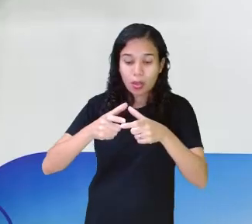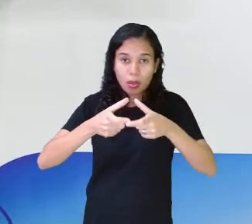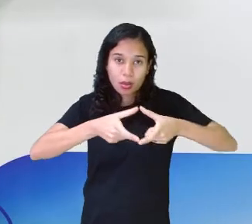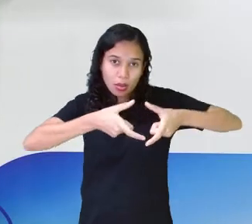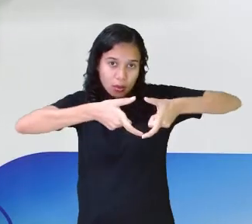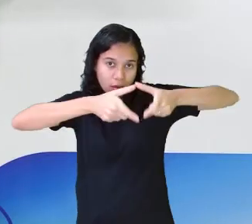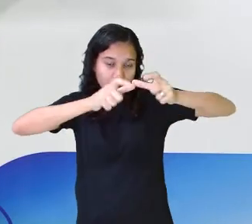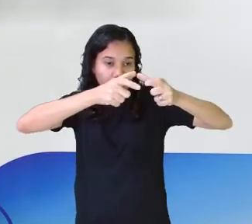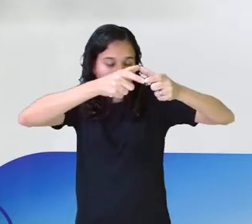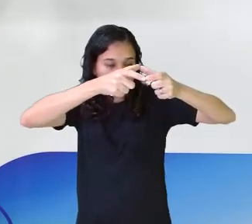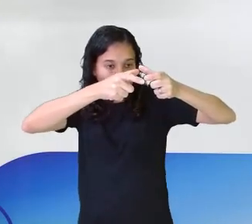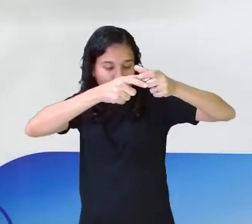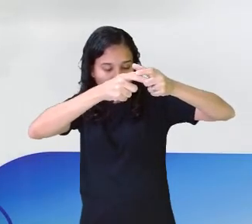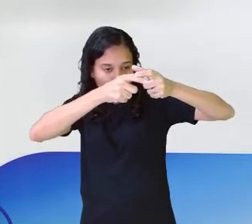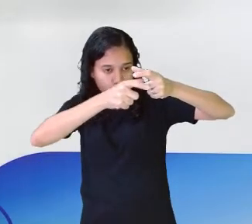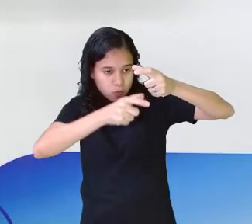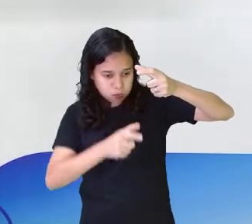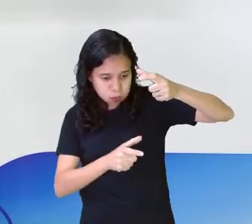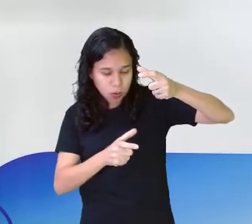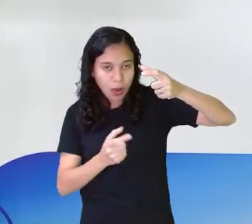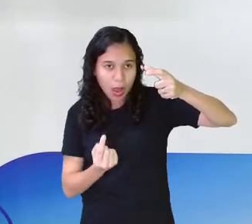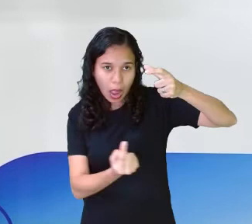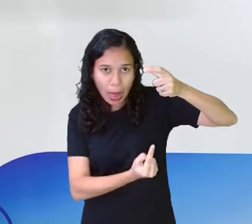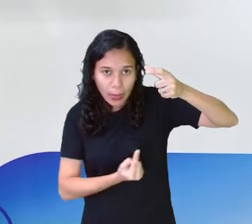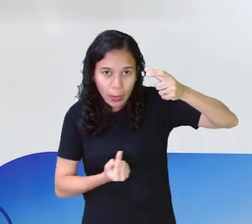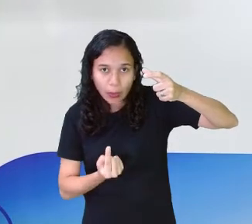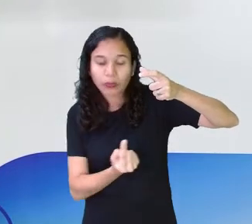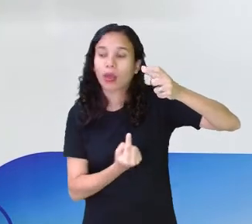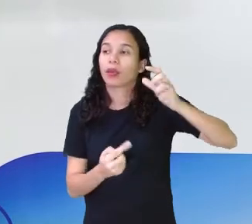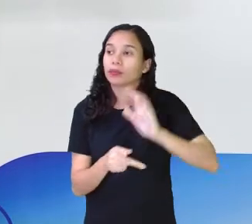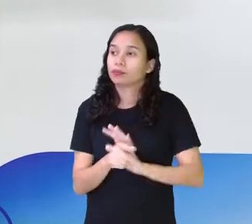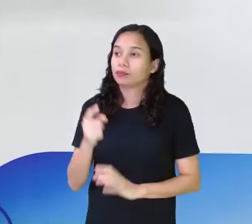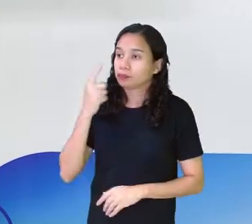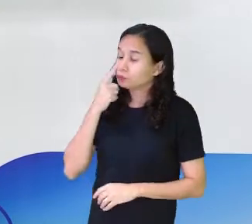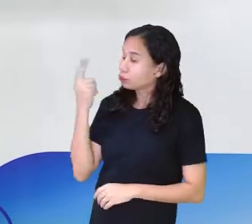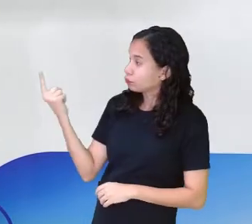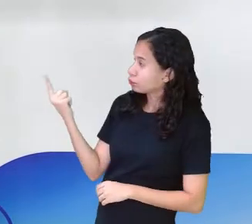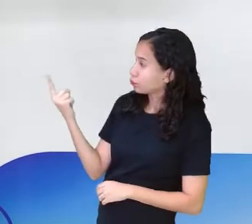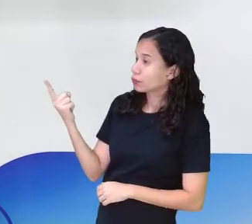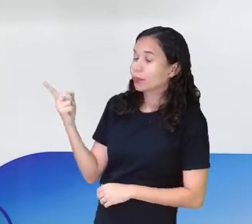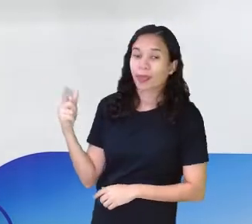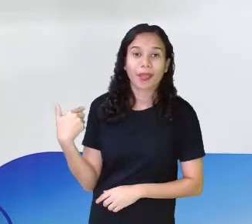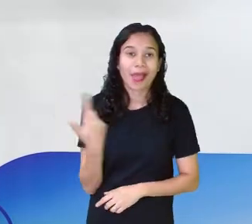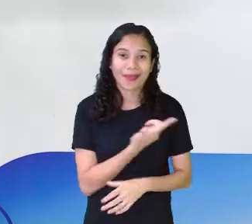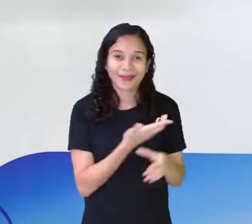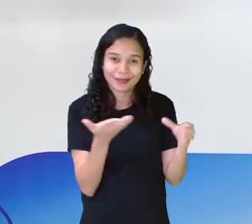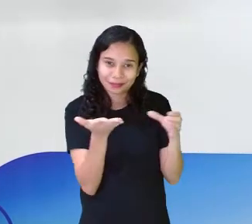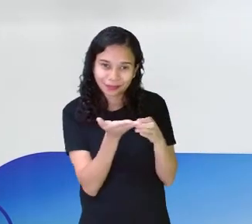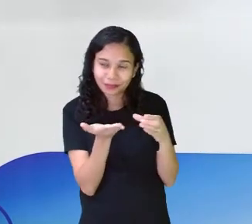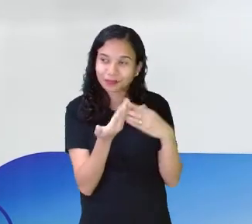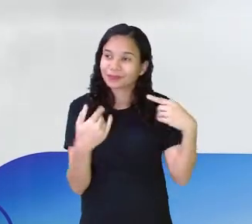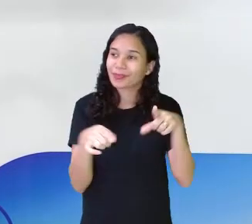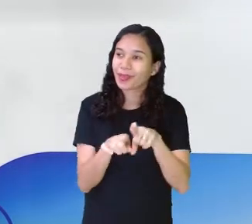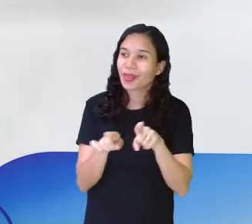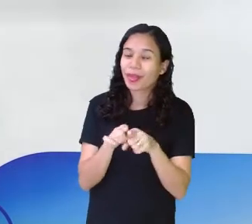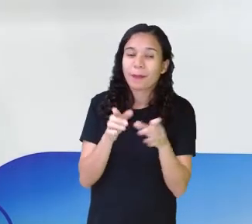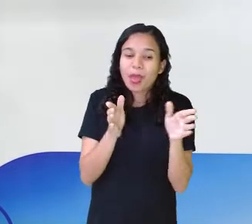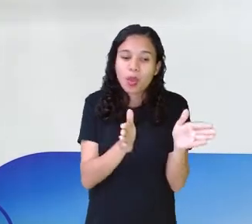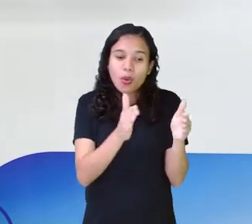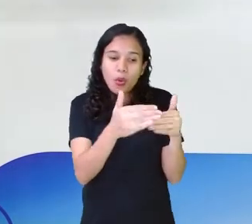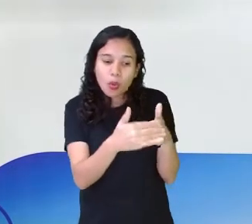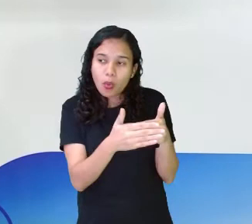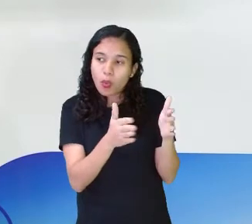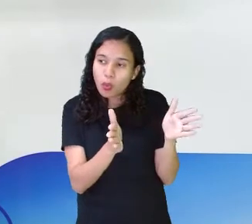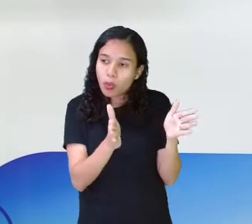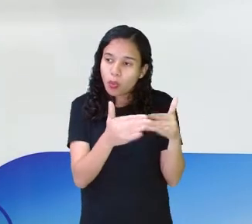uma figura espacial também, só que é um corpo arredondado. A nossa latinha. A gente tem o cubo que eu